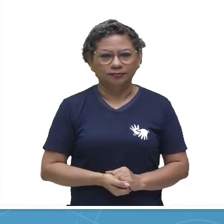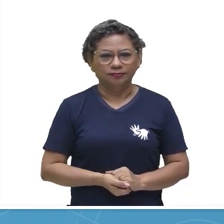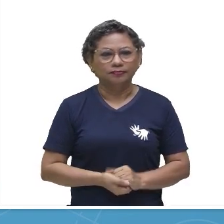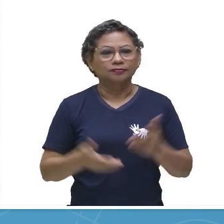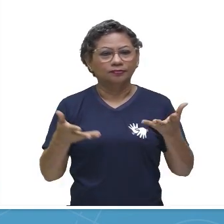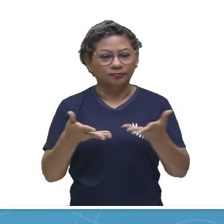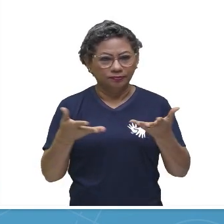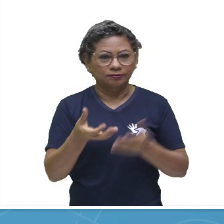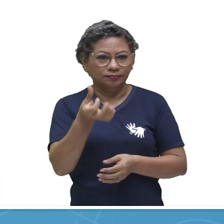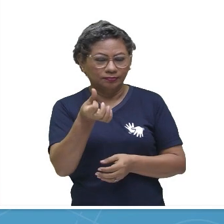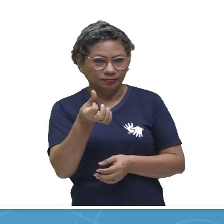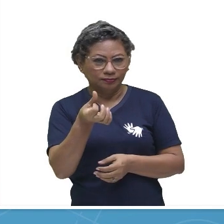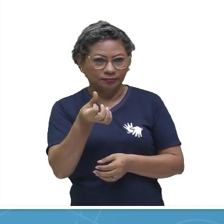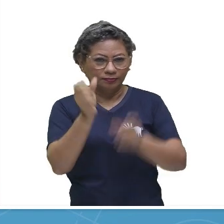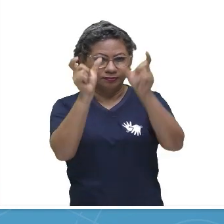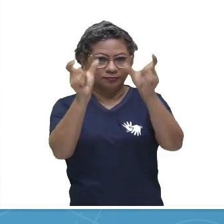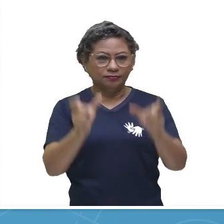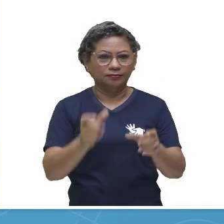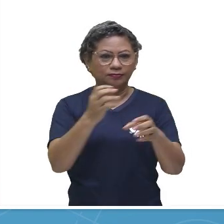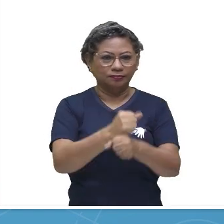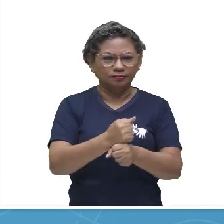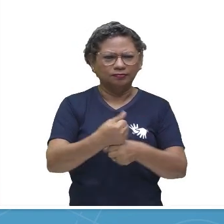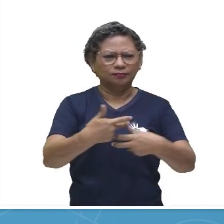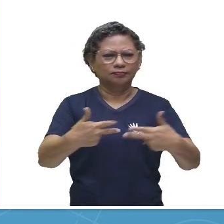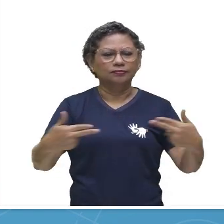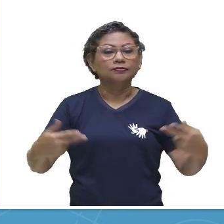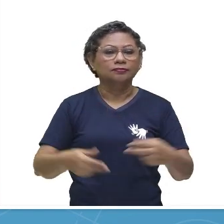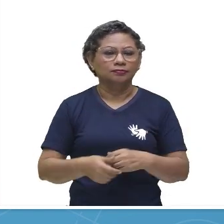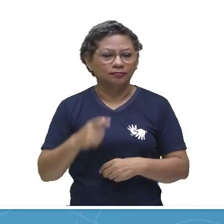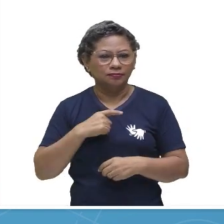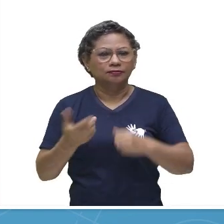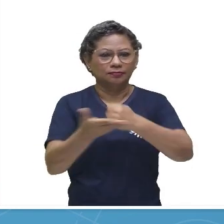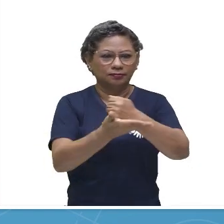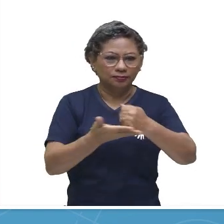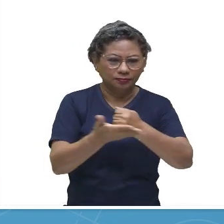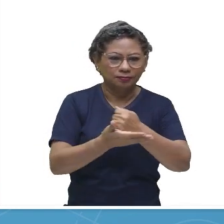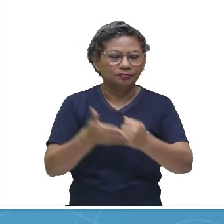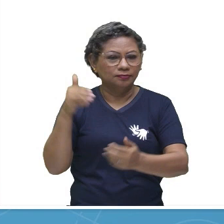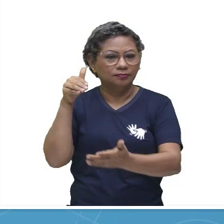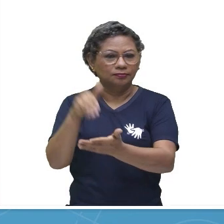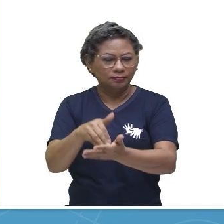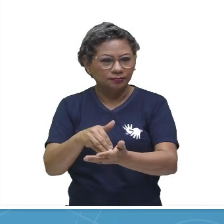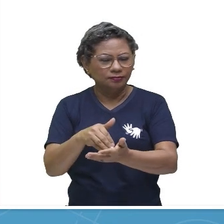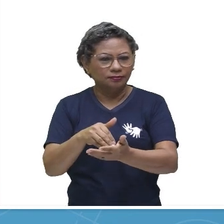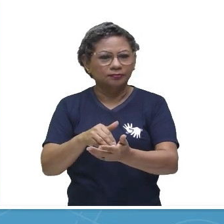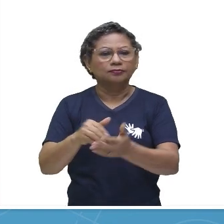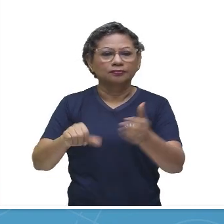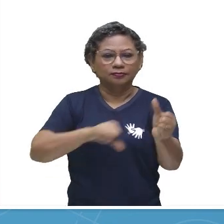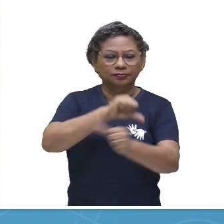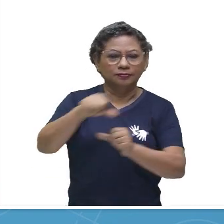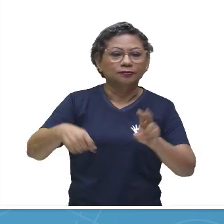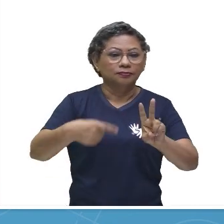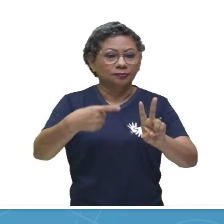Sexta propriedade, base com expoente fracionário. Nessa propriedade, a base assumirá a função de radicando.